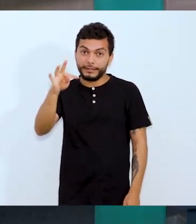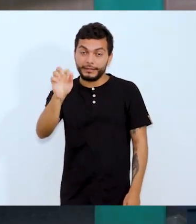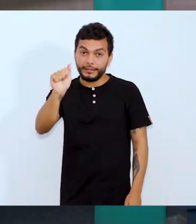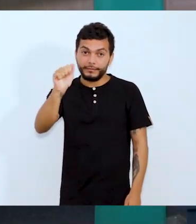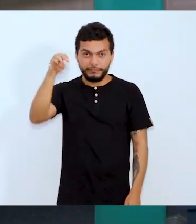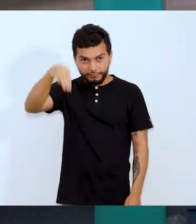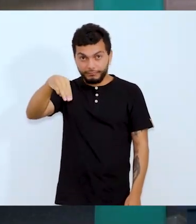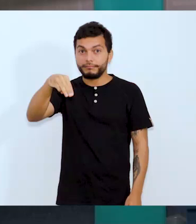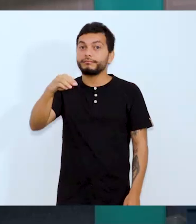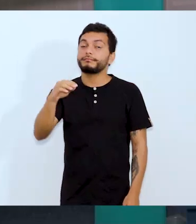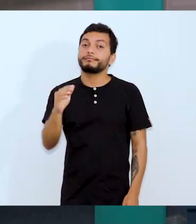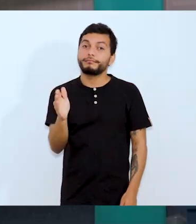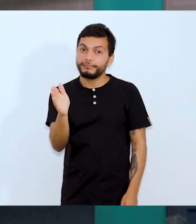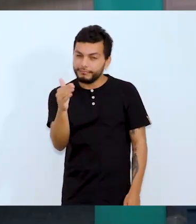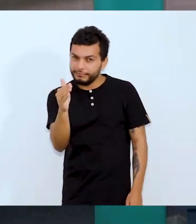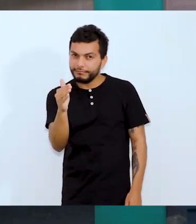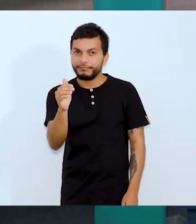plantam